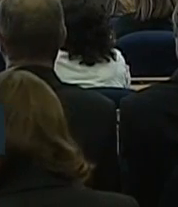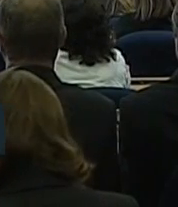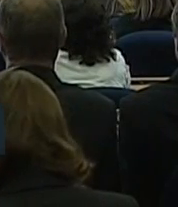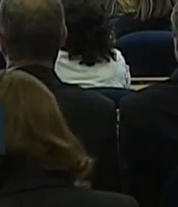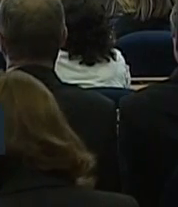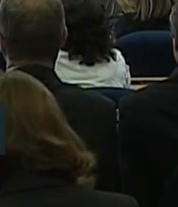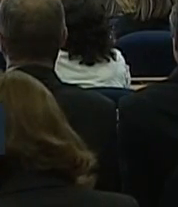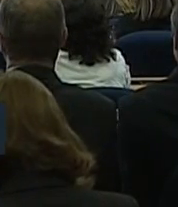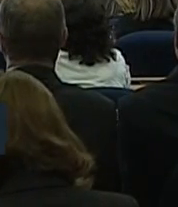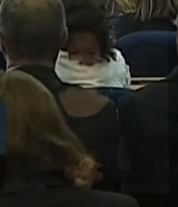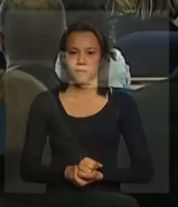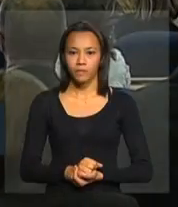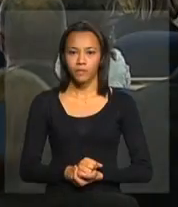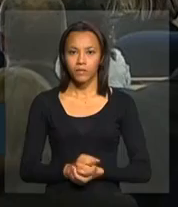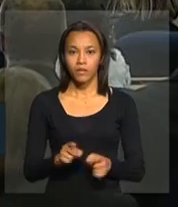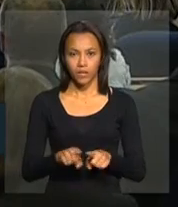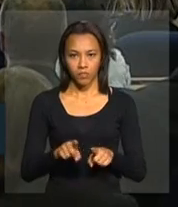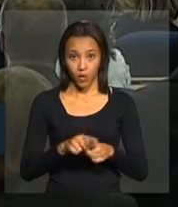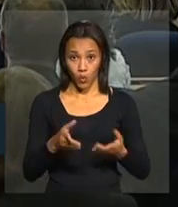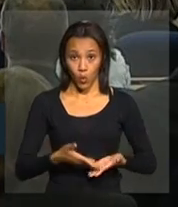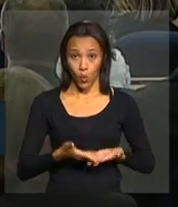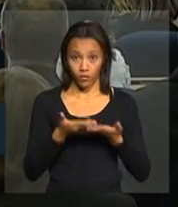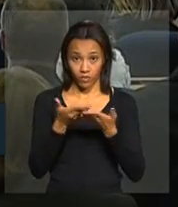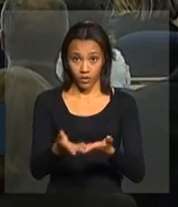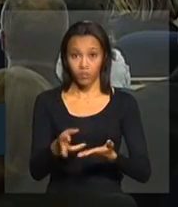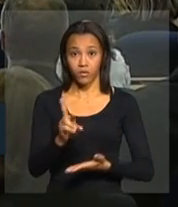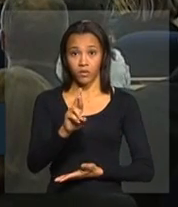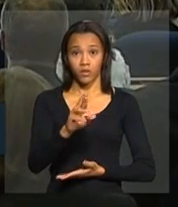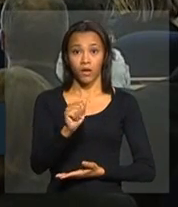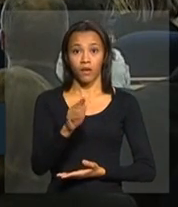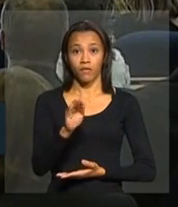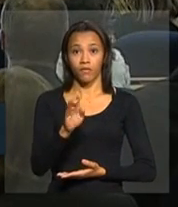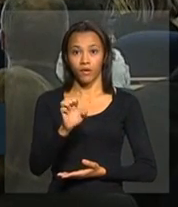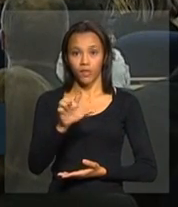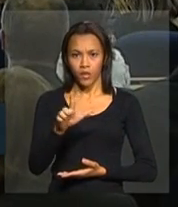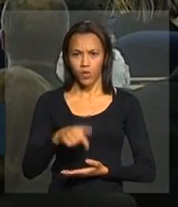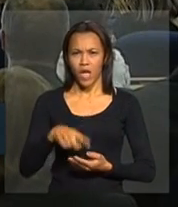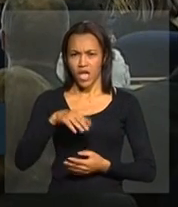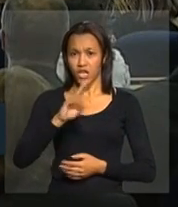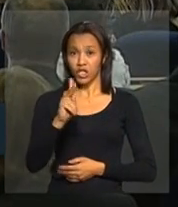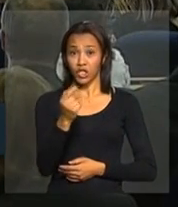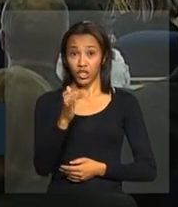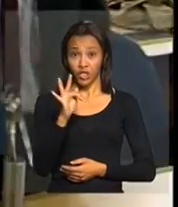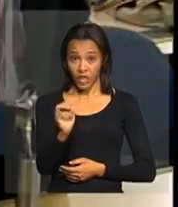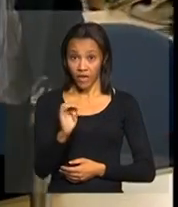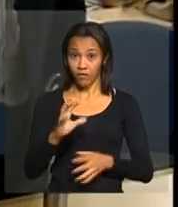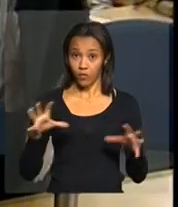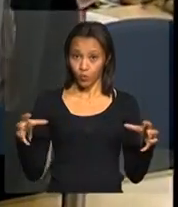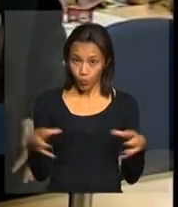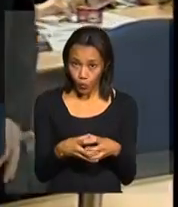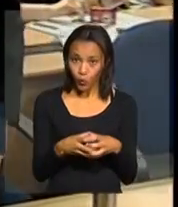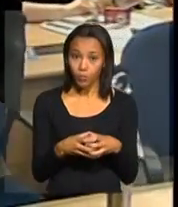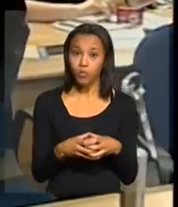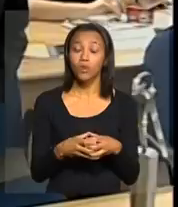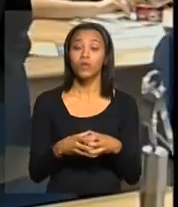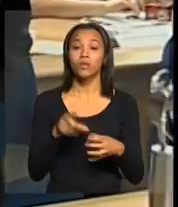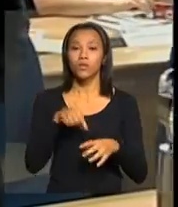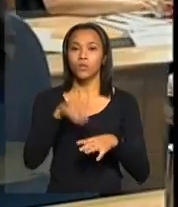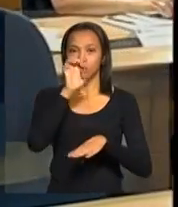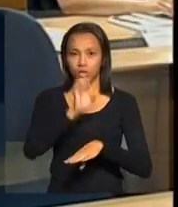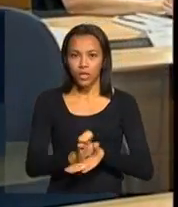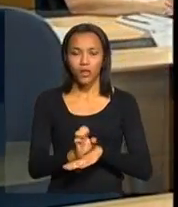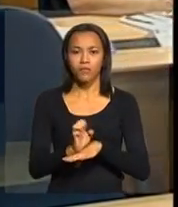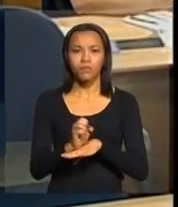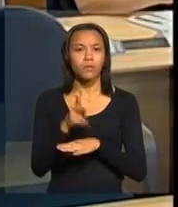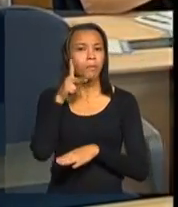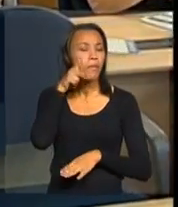Convidamos o senhor Rafael Fábio Maciel, chefe da equipe transplantadora do Estado da Paraíba. O